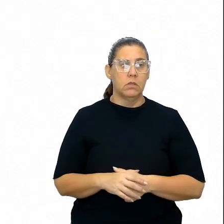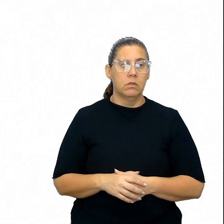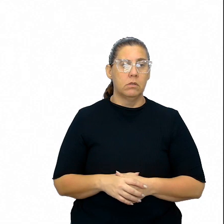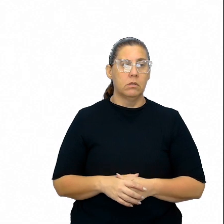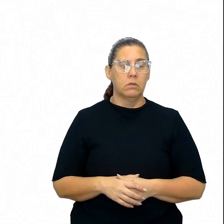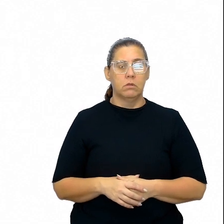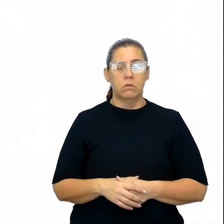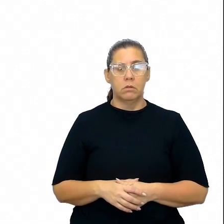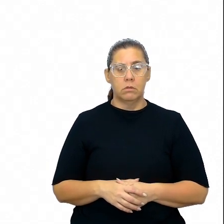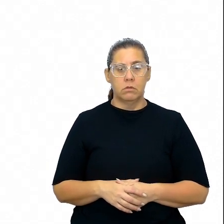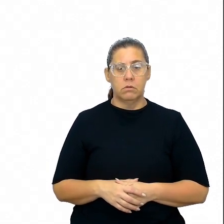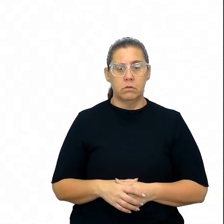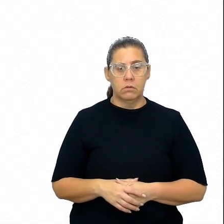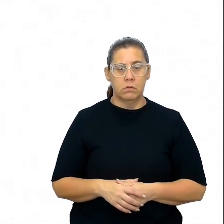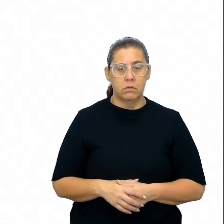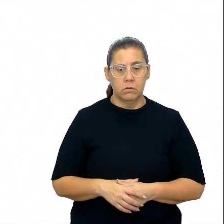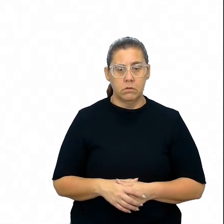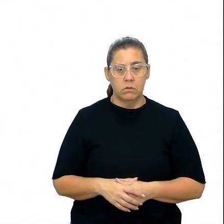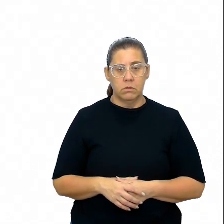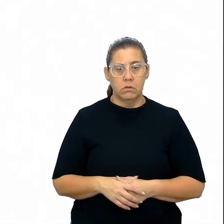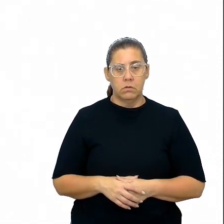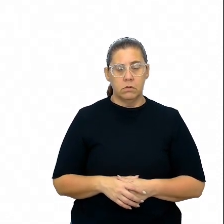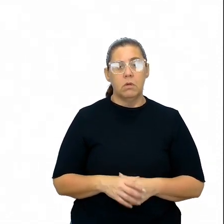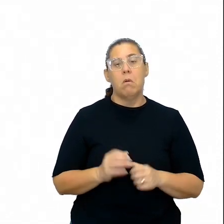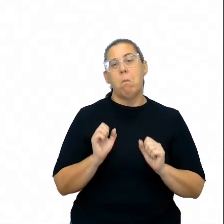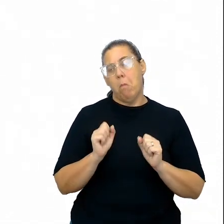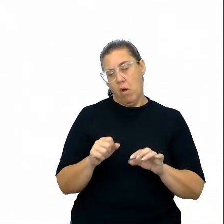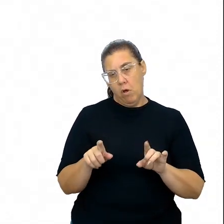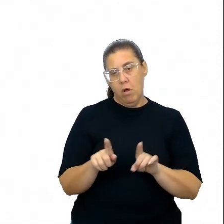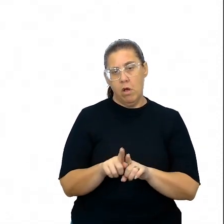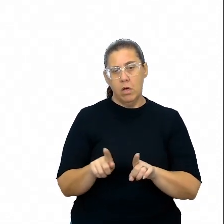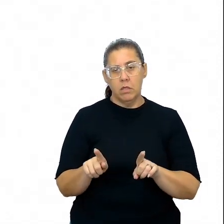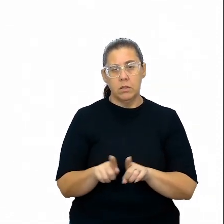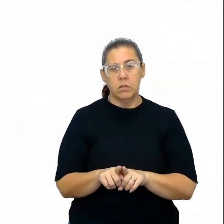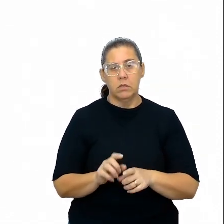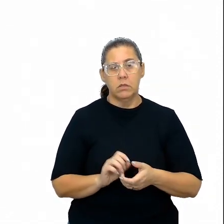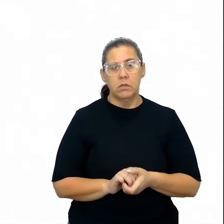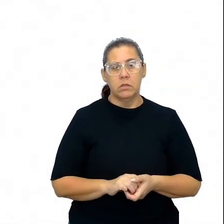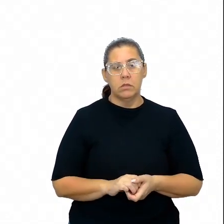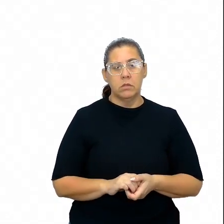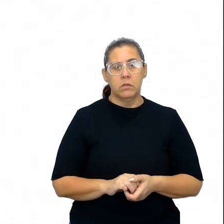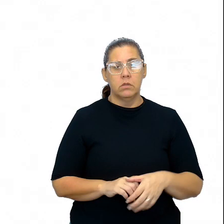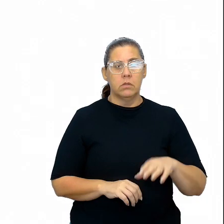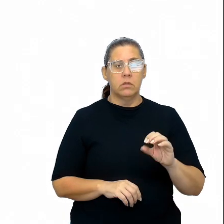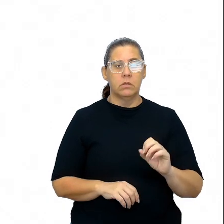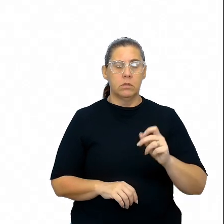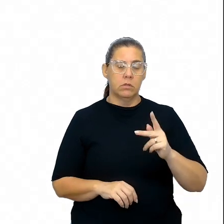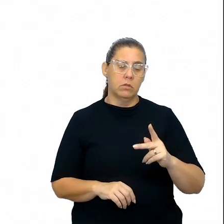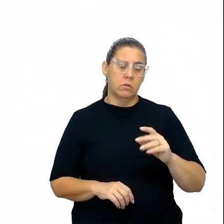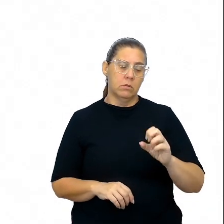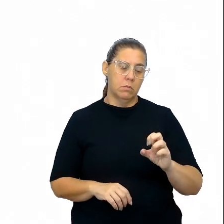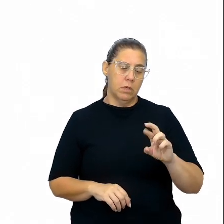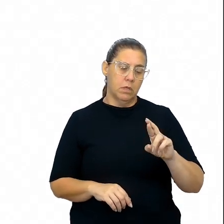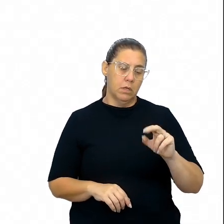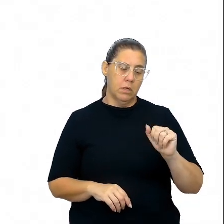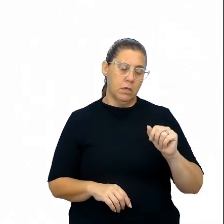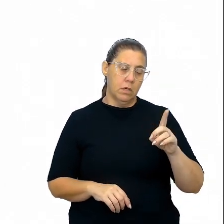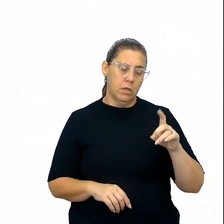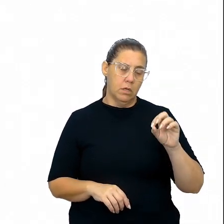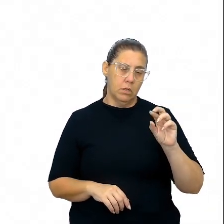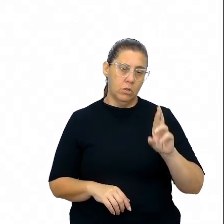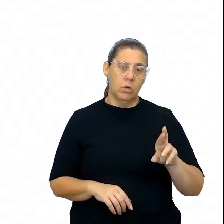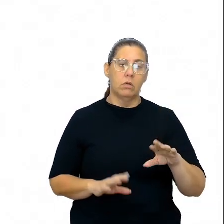tá? Bom, pode ser também como operador. O que é operador? Trata-se do significado da fração,